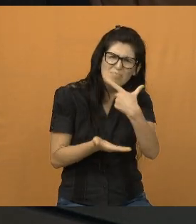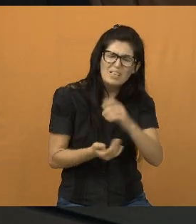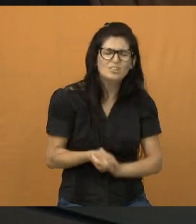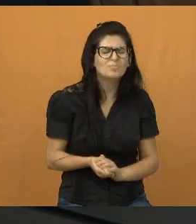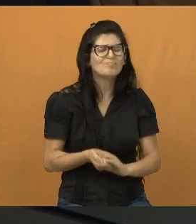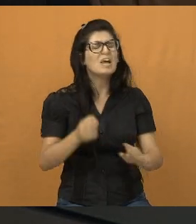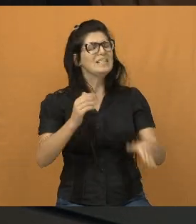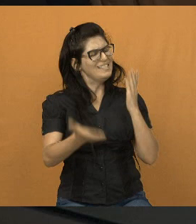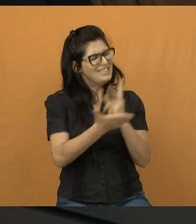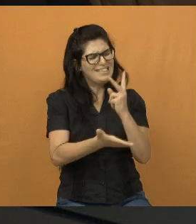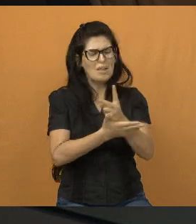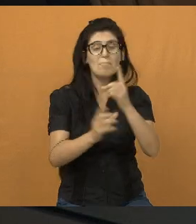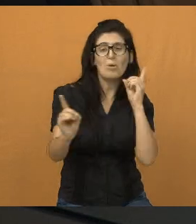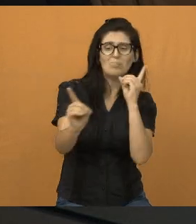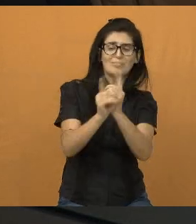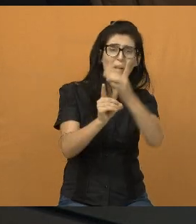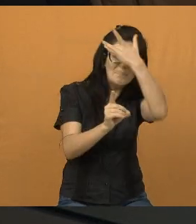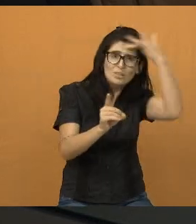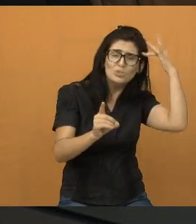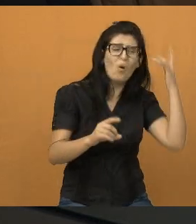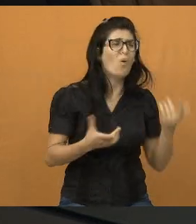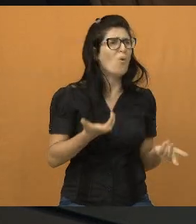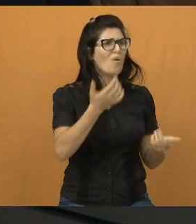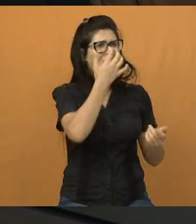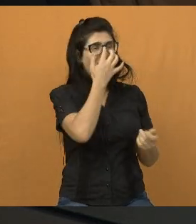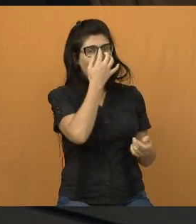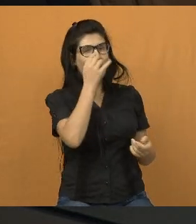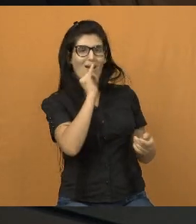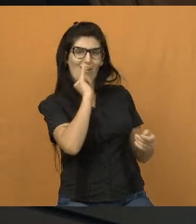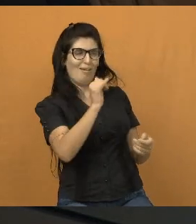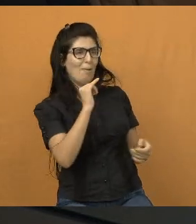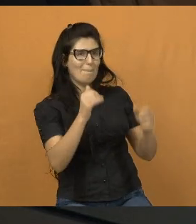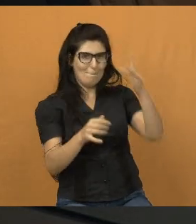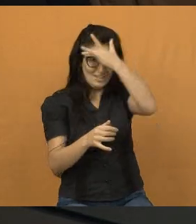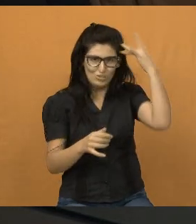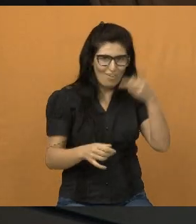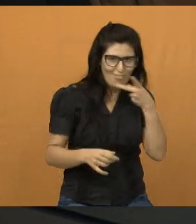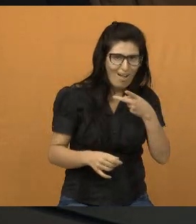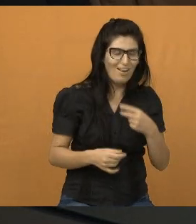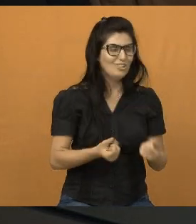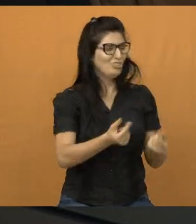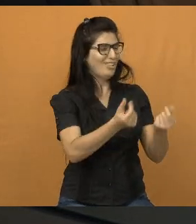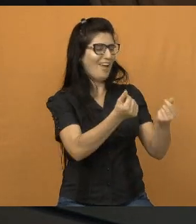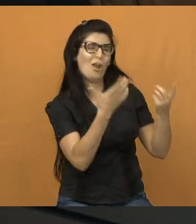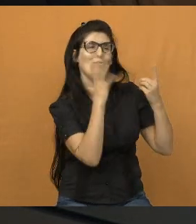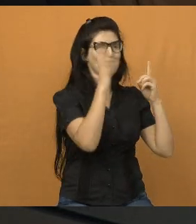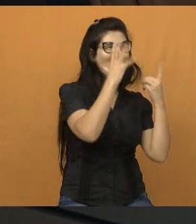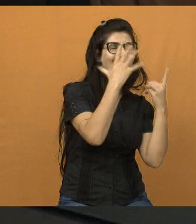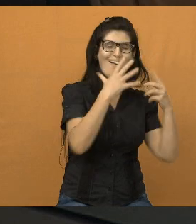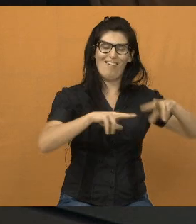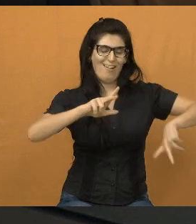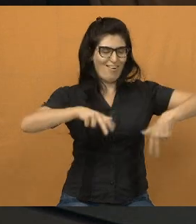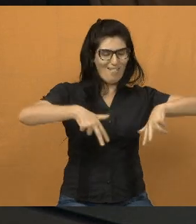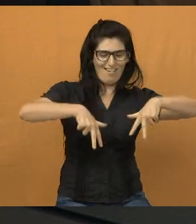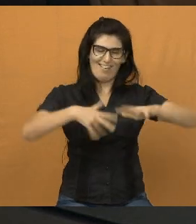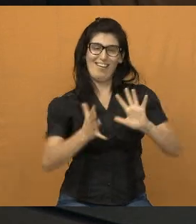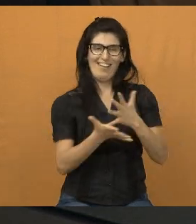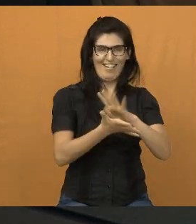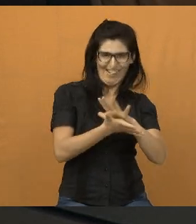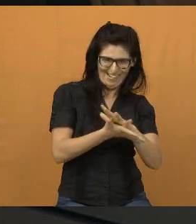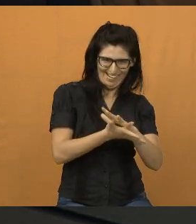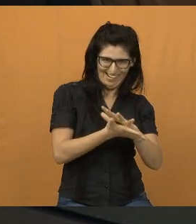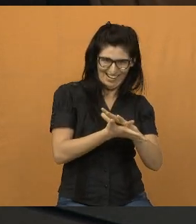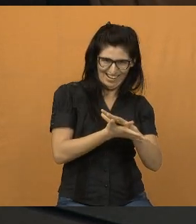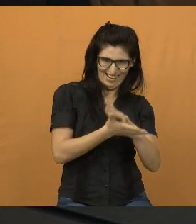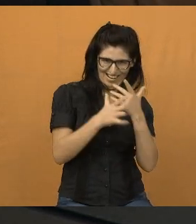que eu encontrava na rua, eles perguntavam, ô vereador, esse dinheiro foi para pular Carnaval? Aí eu queria saber, doutora Rosana,